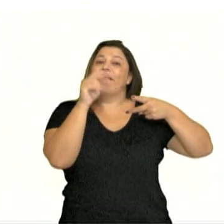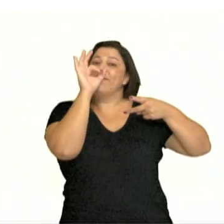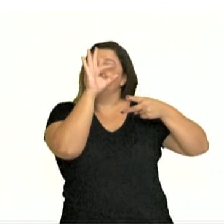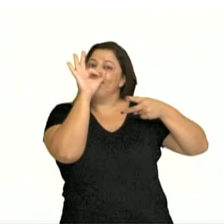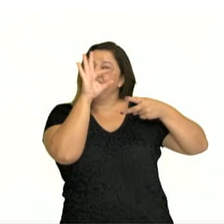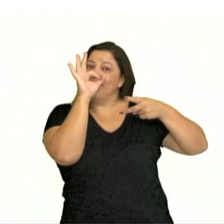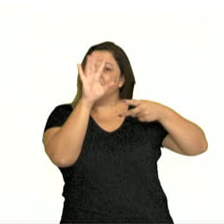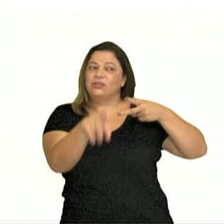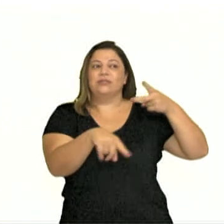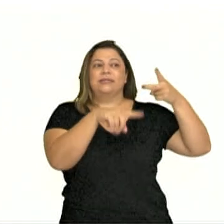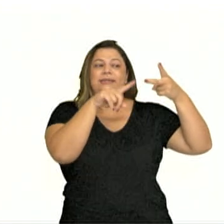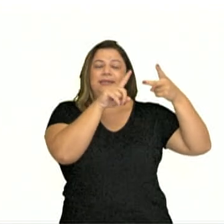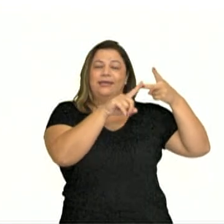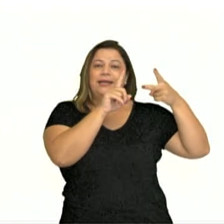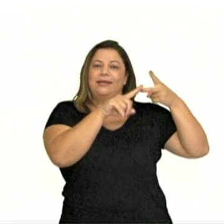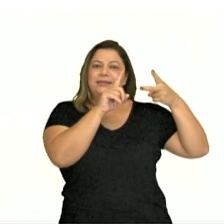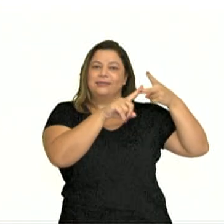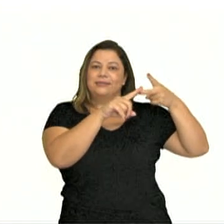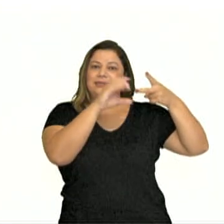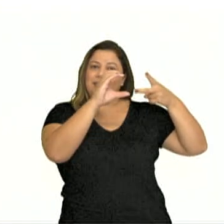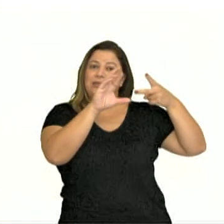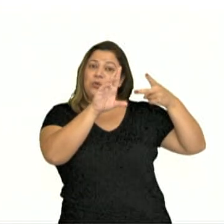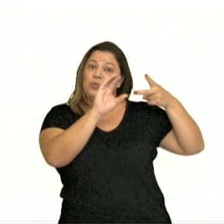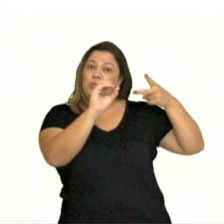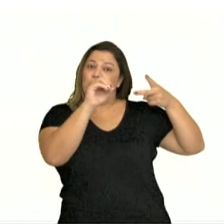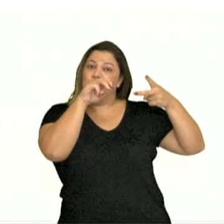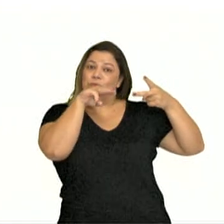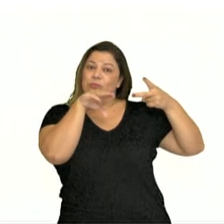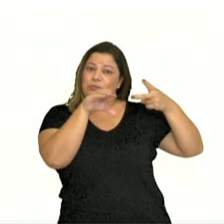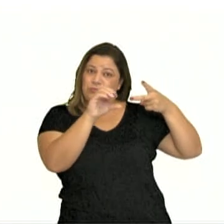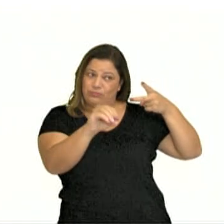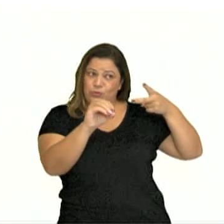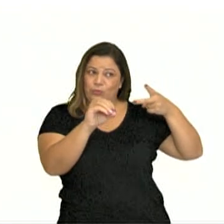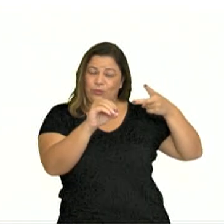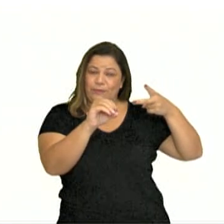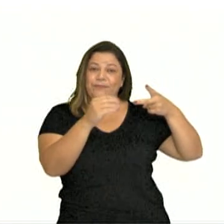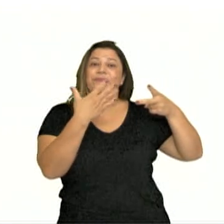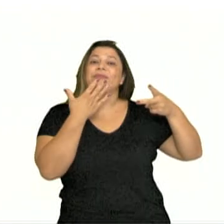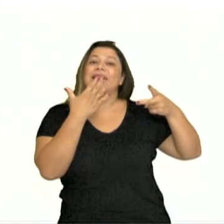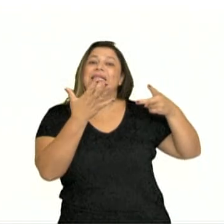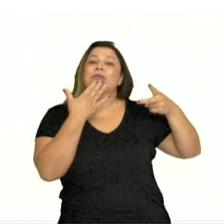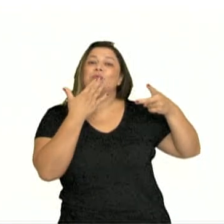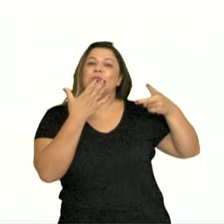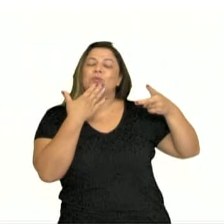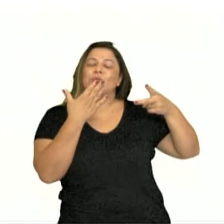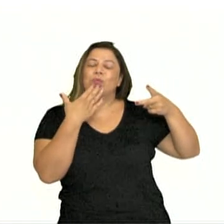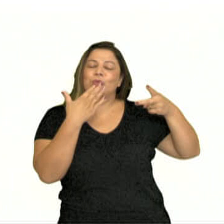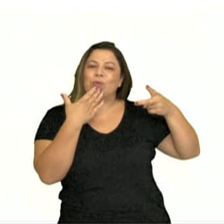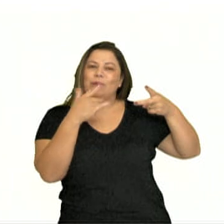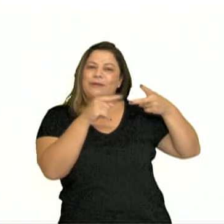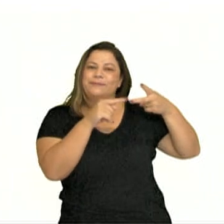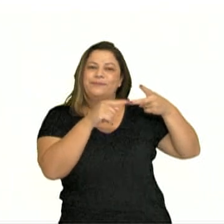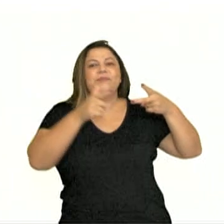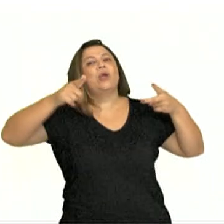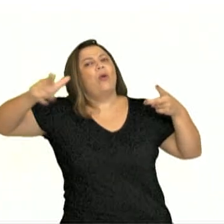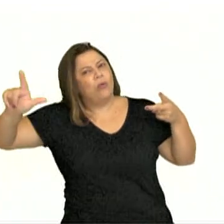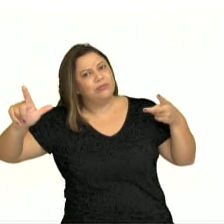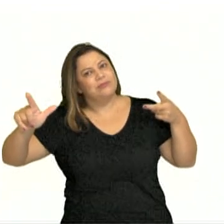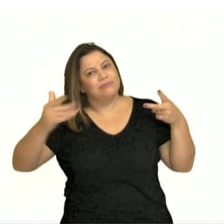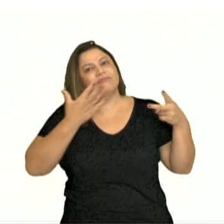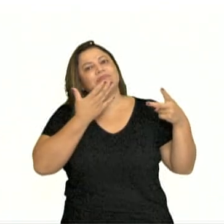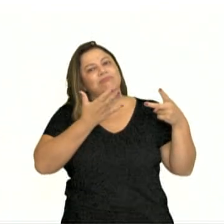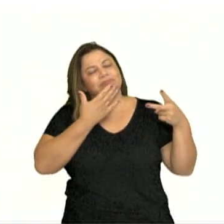o verde. Já os cromoplastos é de cores também, só que outras